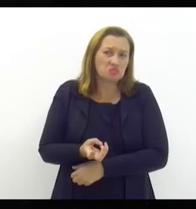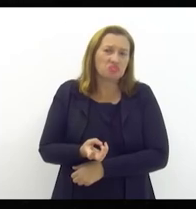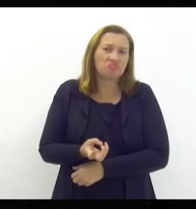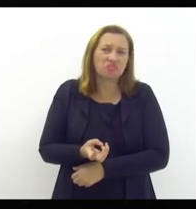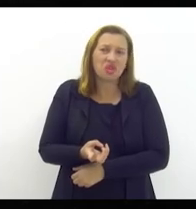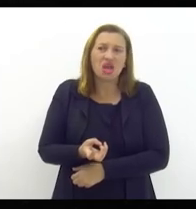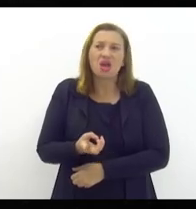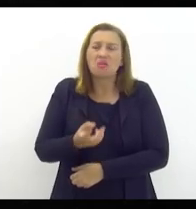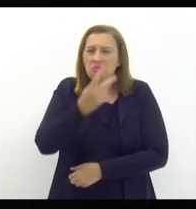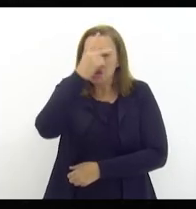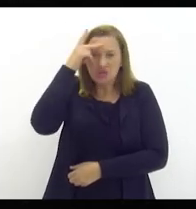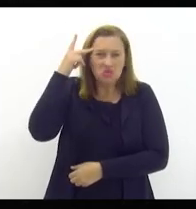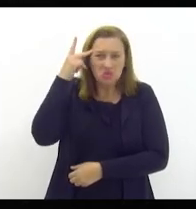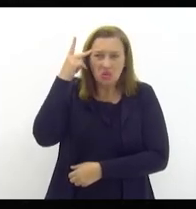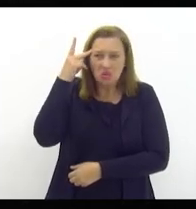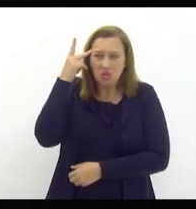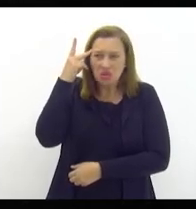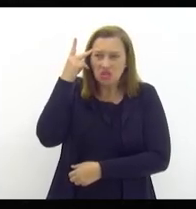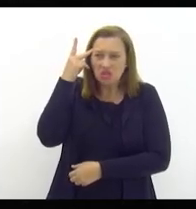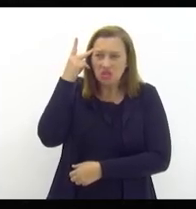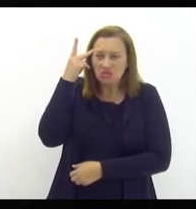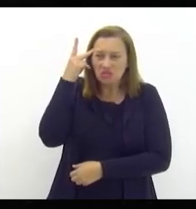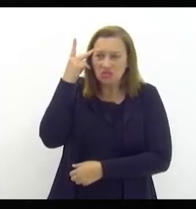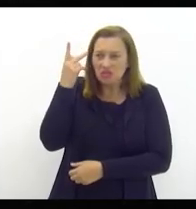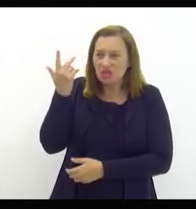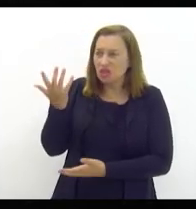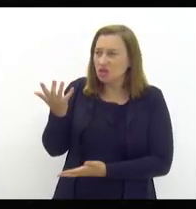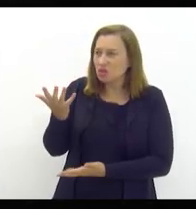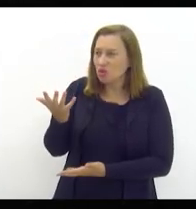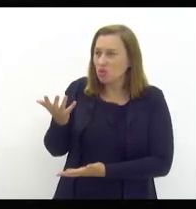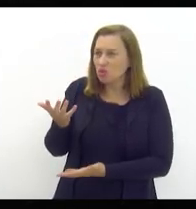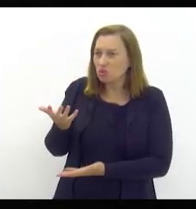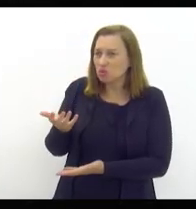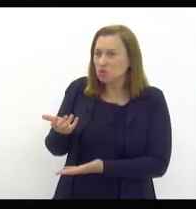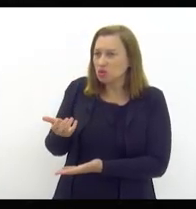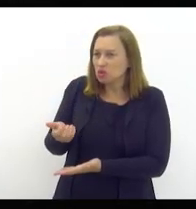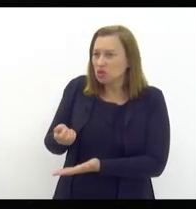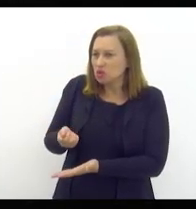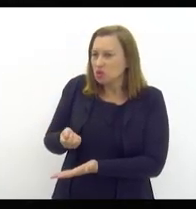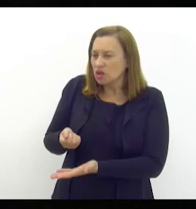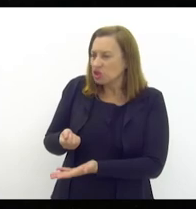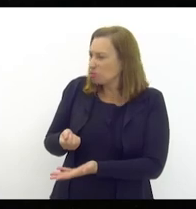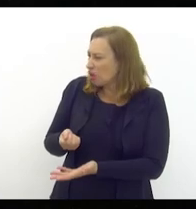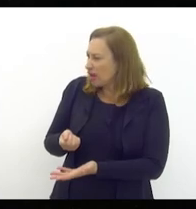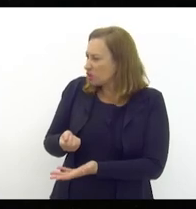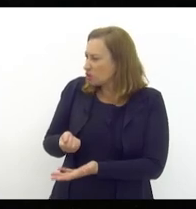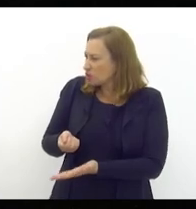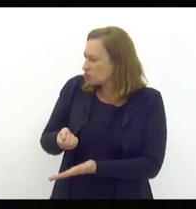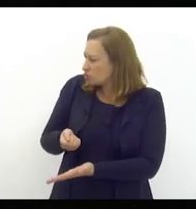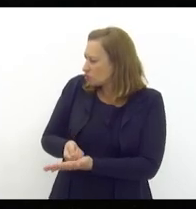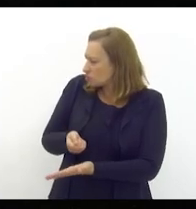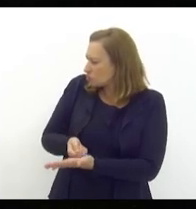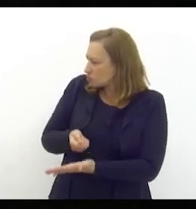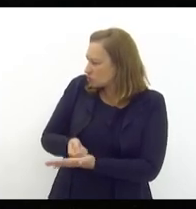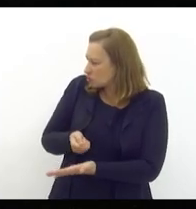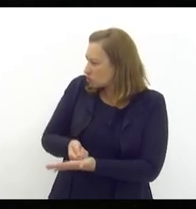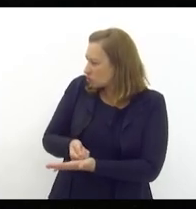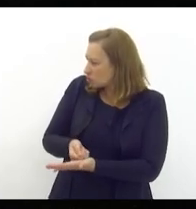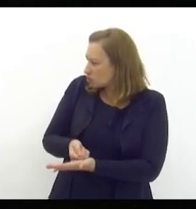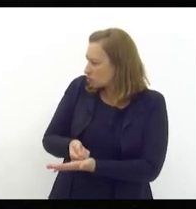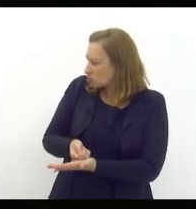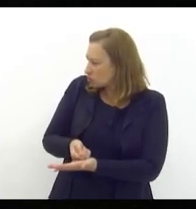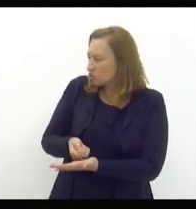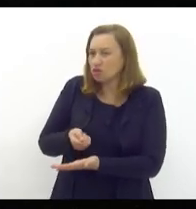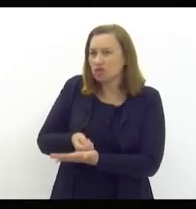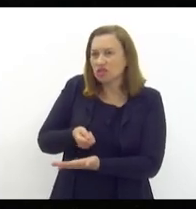exploradores que querem se beneficiar com a pobreza, a miséria e com o trabalho precário que essas mulheres